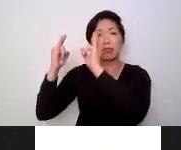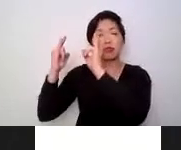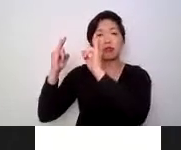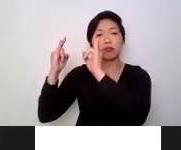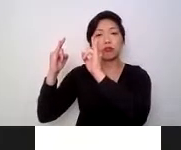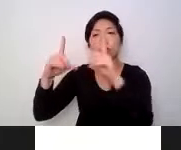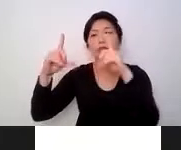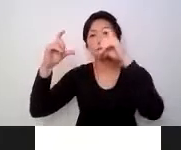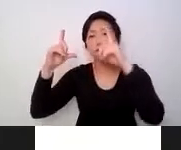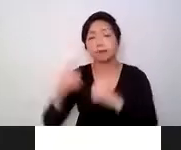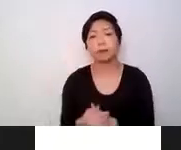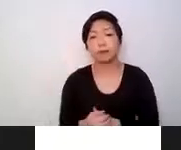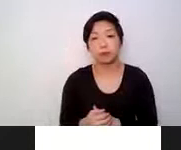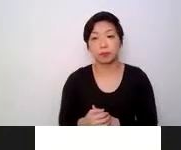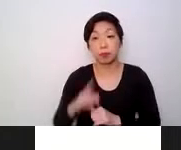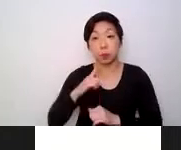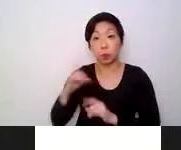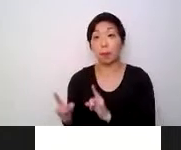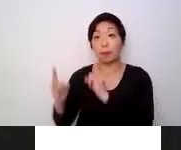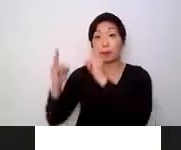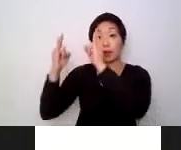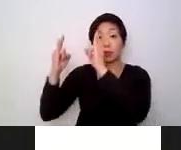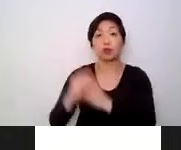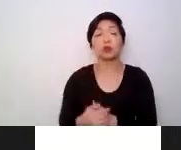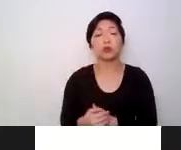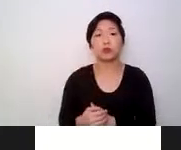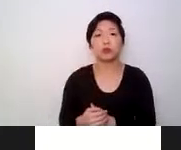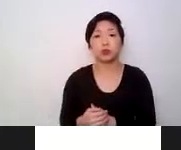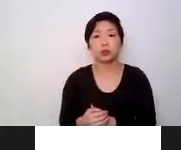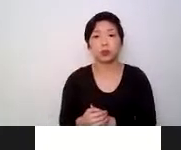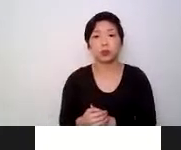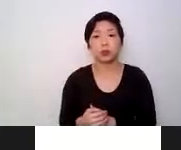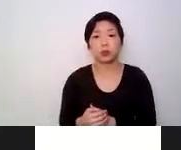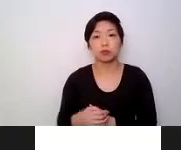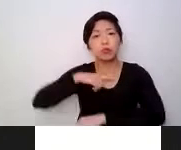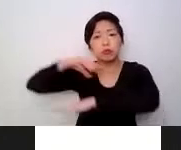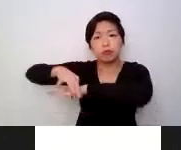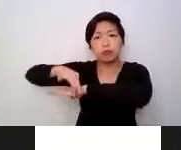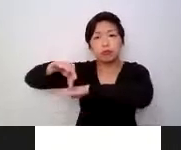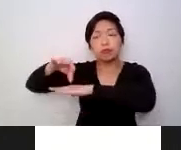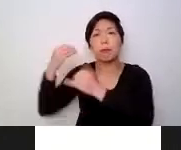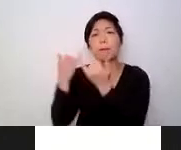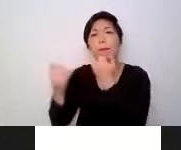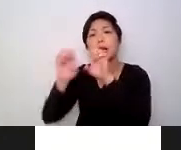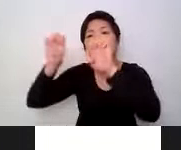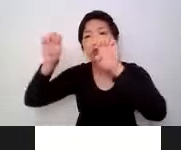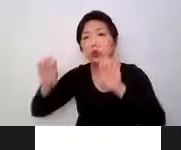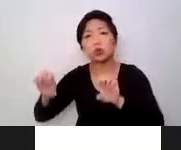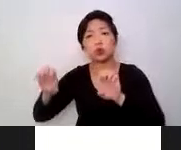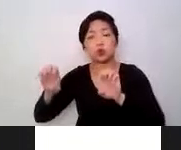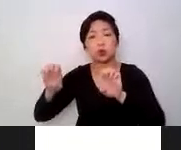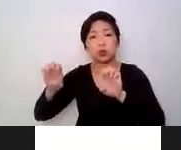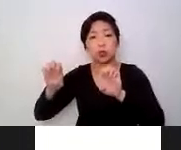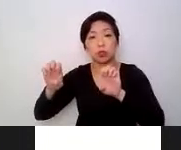consegue ver um edifício com uma estrutura em pilar e viga, uma estrutura